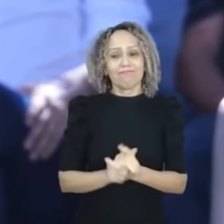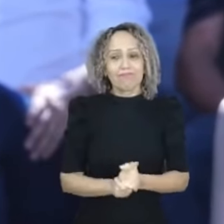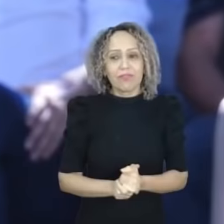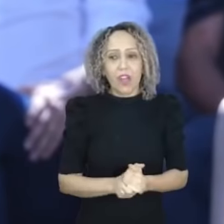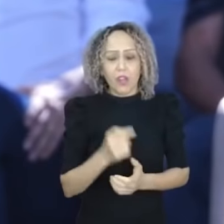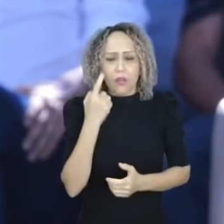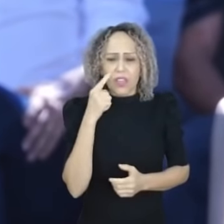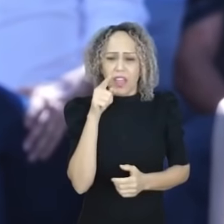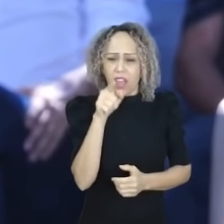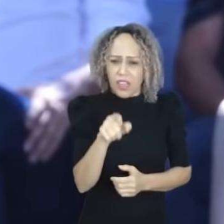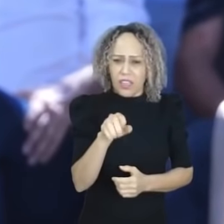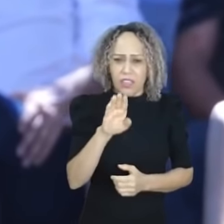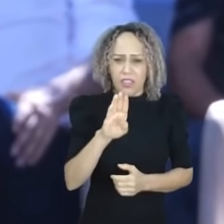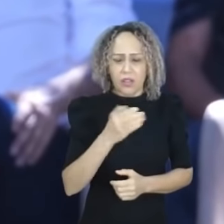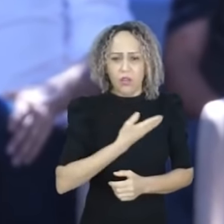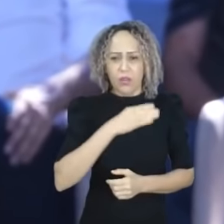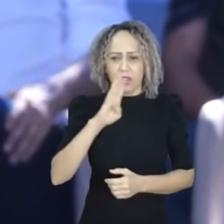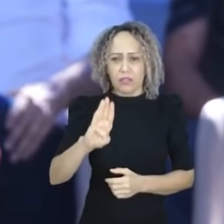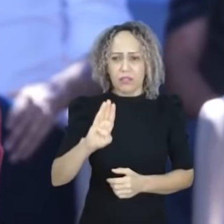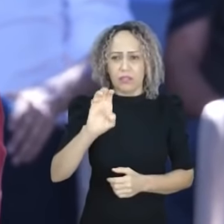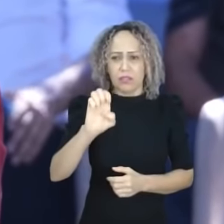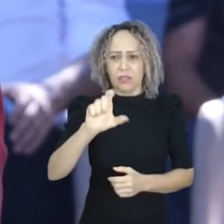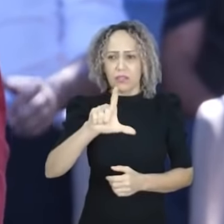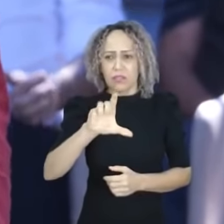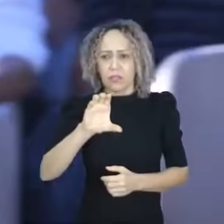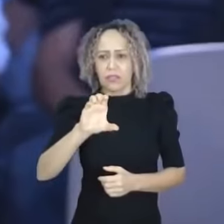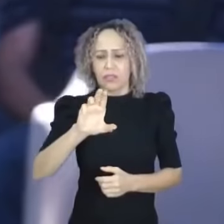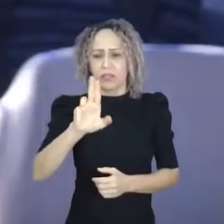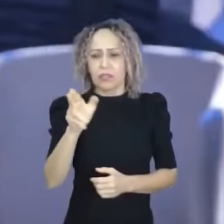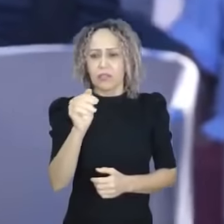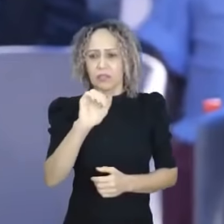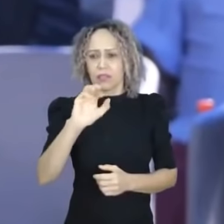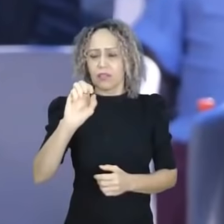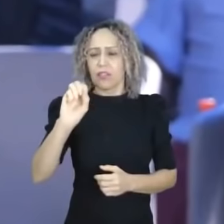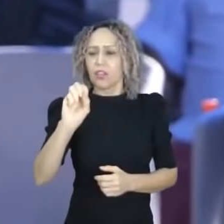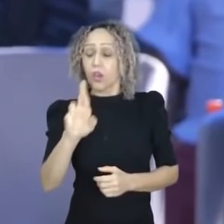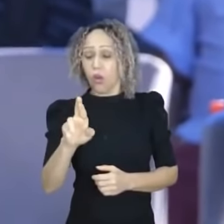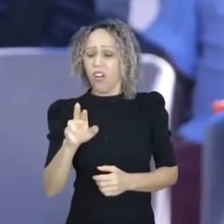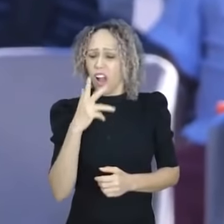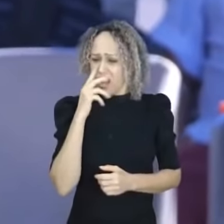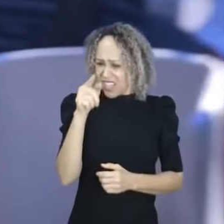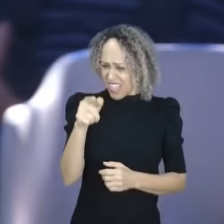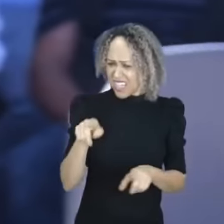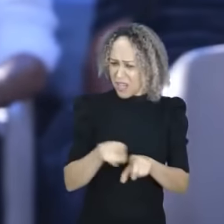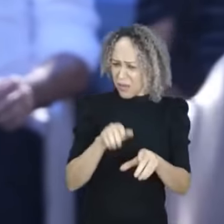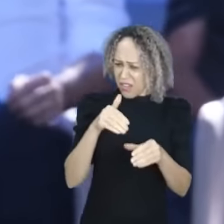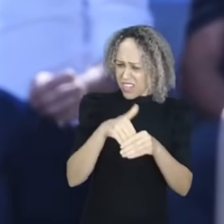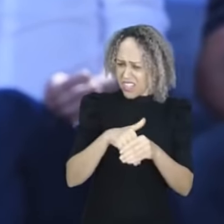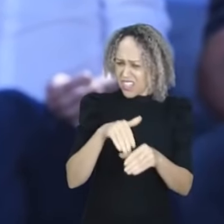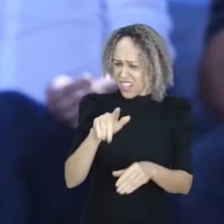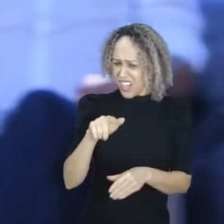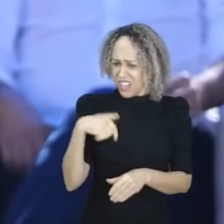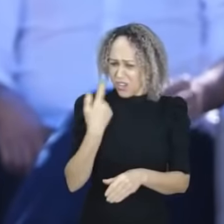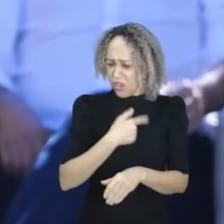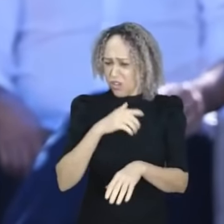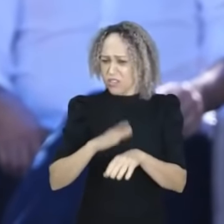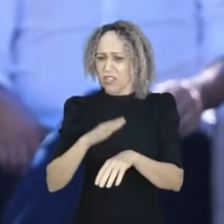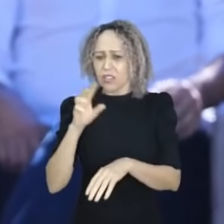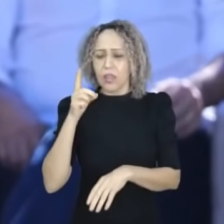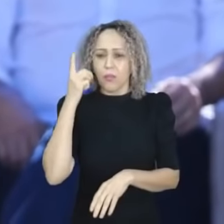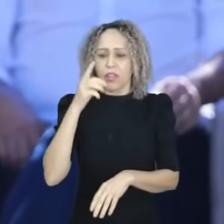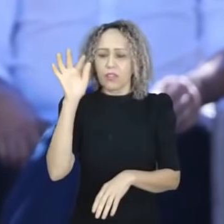aí. Ele me parece que também é um dos candidatos nossos a deputado federal. Mas eu vi uma pessoa importante que estava aí, que eu